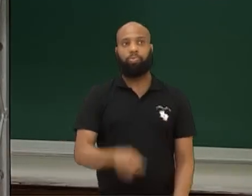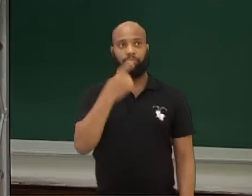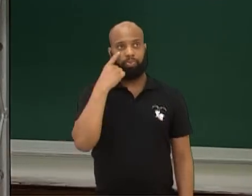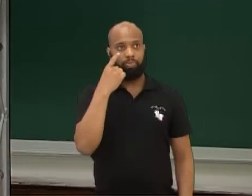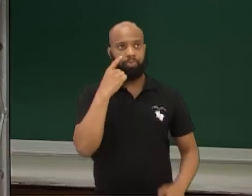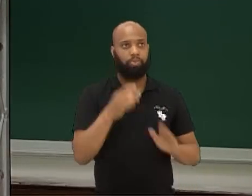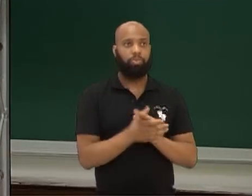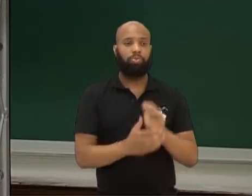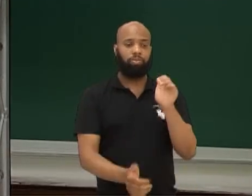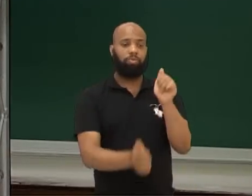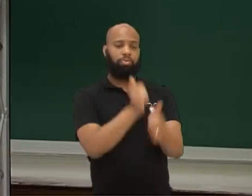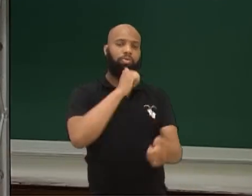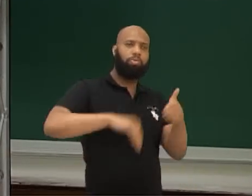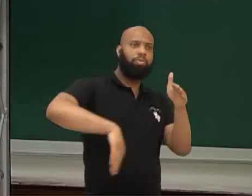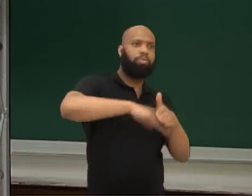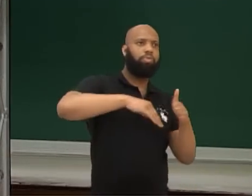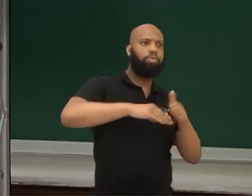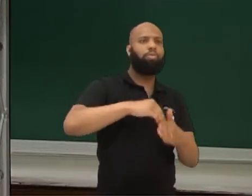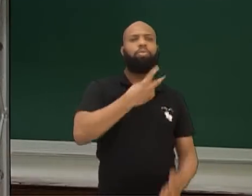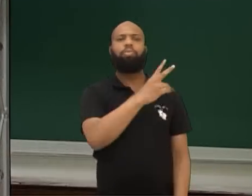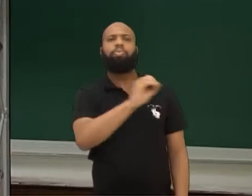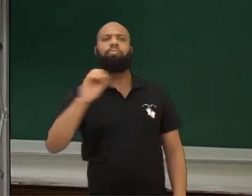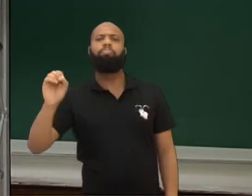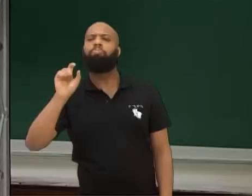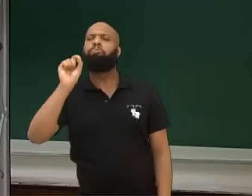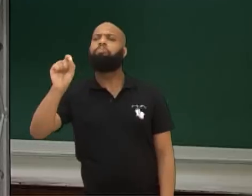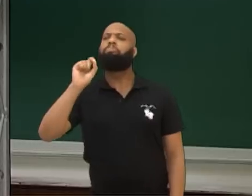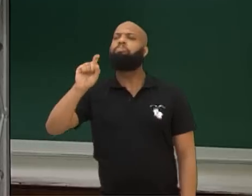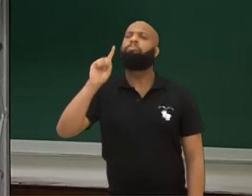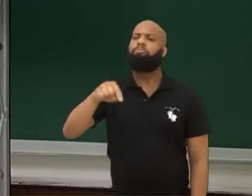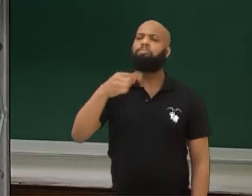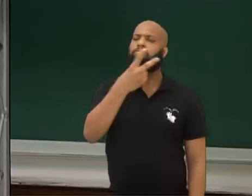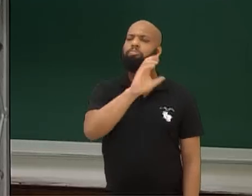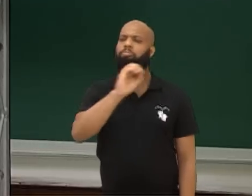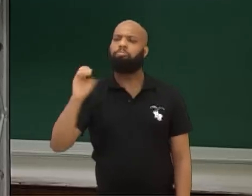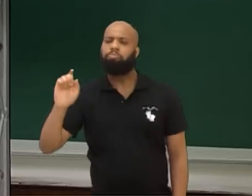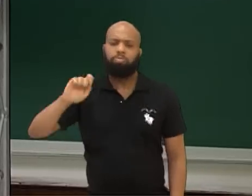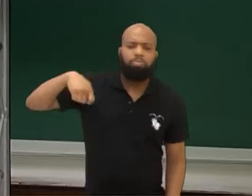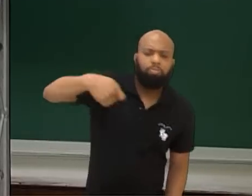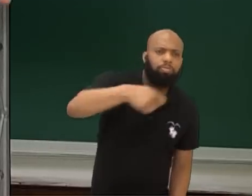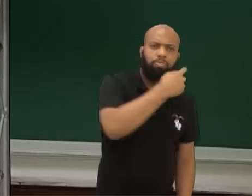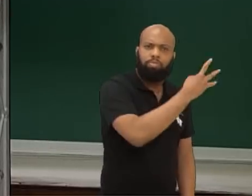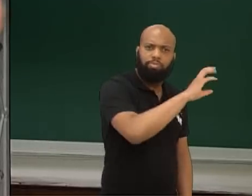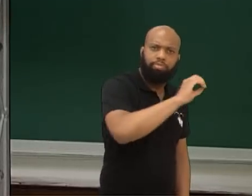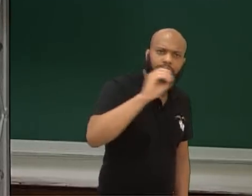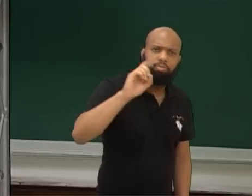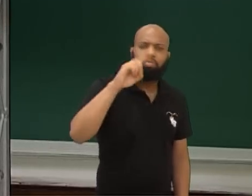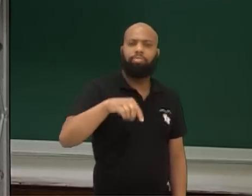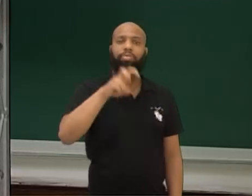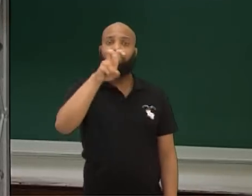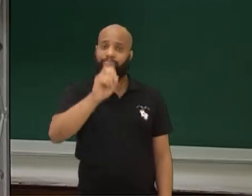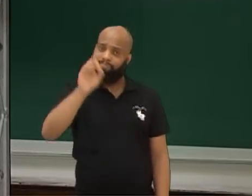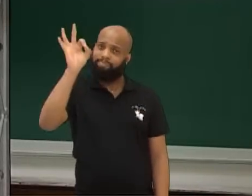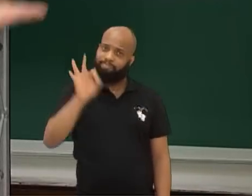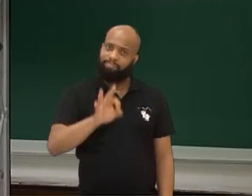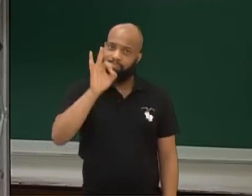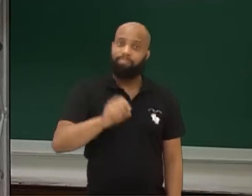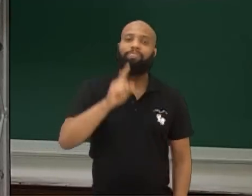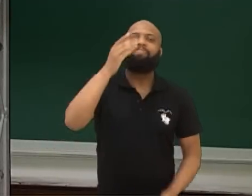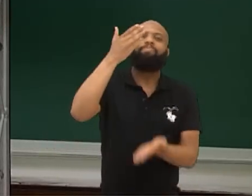ver. O futebol é 200. Bom, o que é 200 em relação a 400? Ah, professora, é 50%,